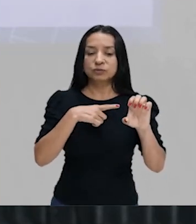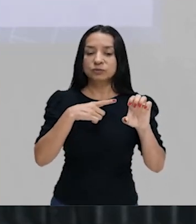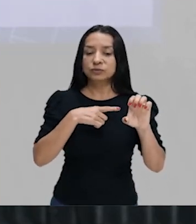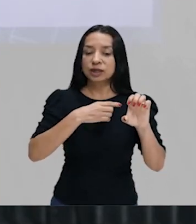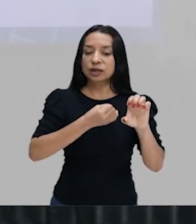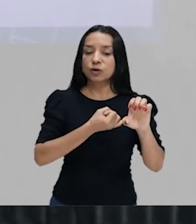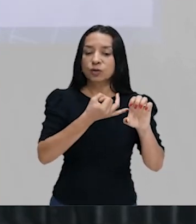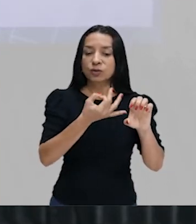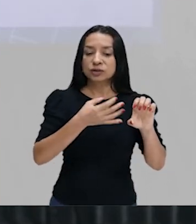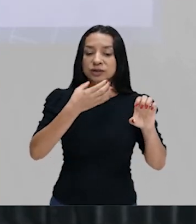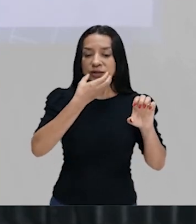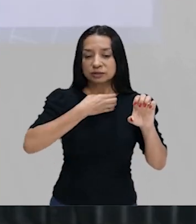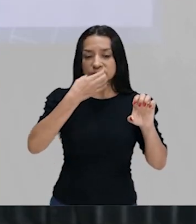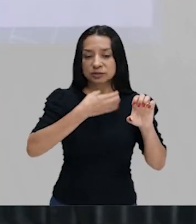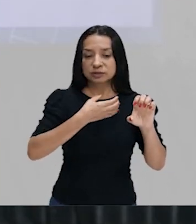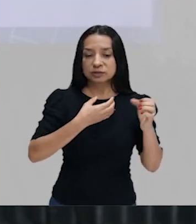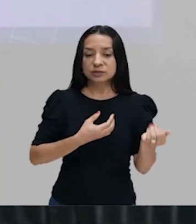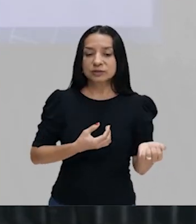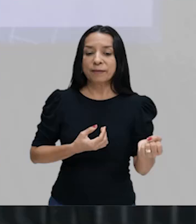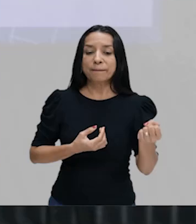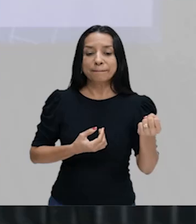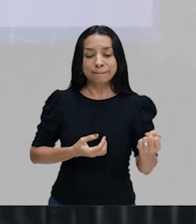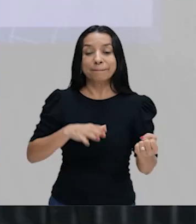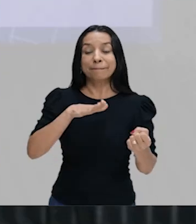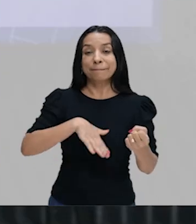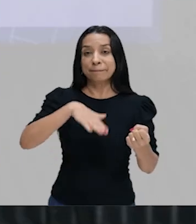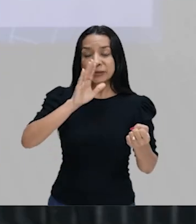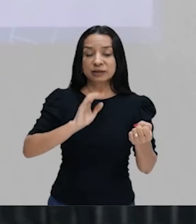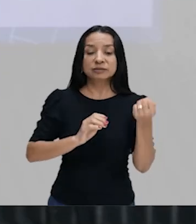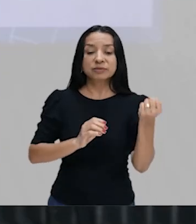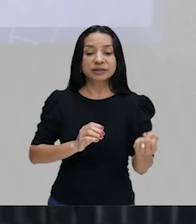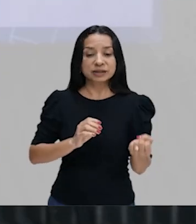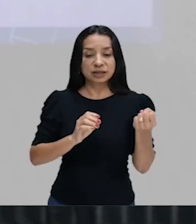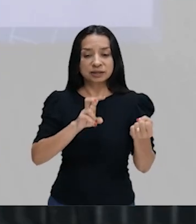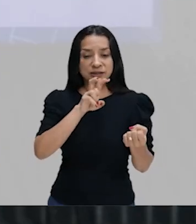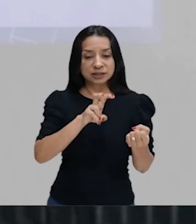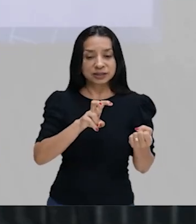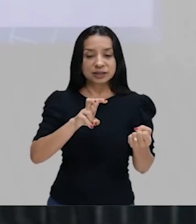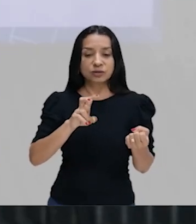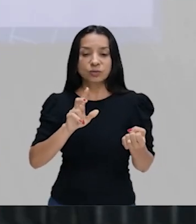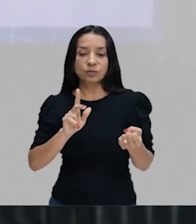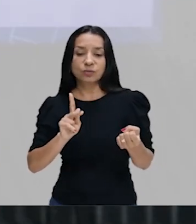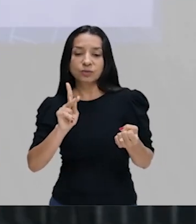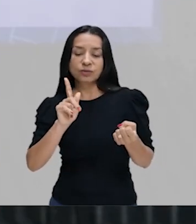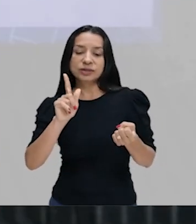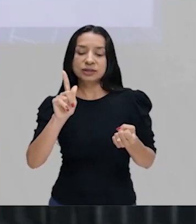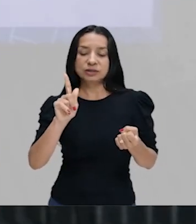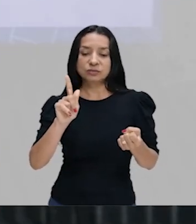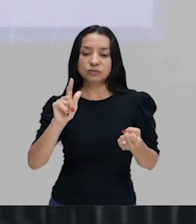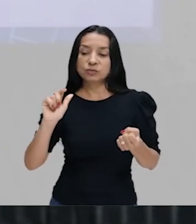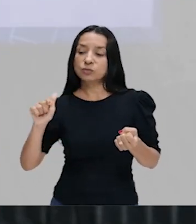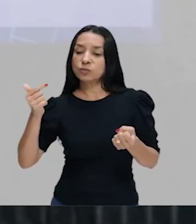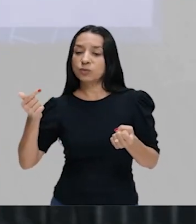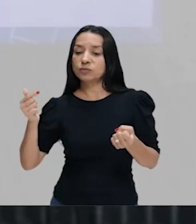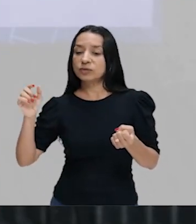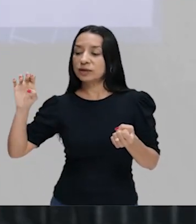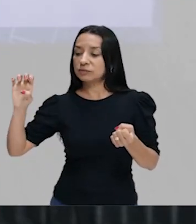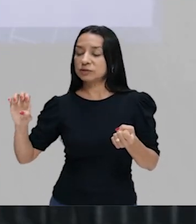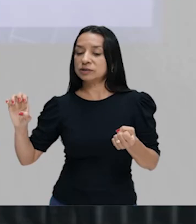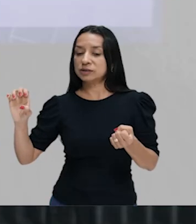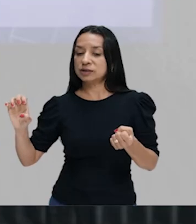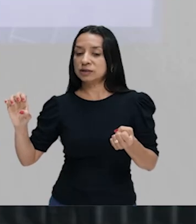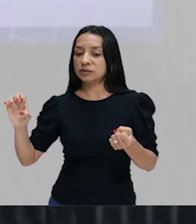é mais pesada do que, né, o peso de 5 quilogramas. Do outro lado, eu tenho